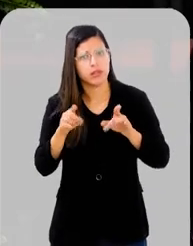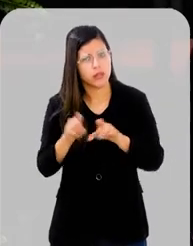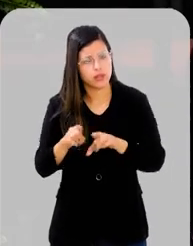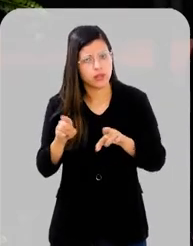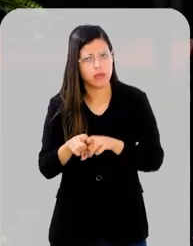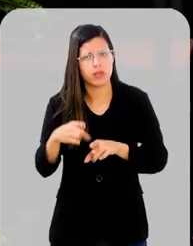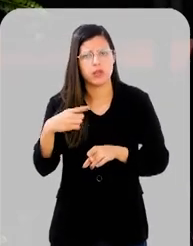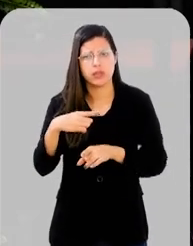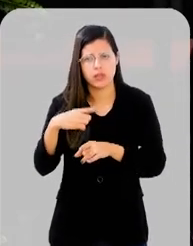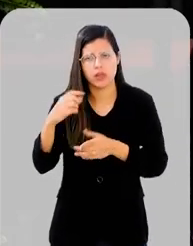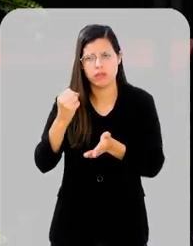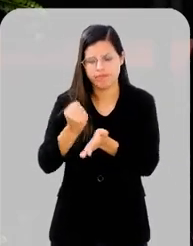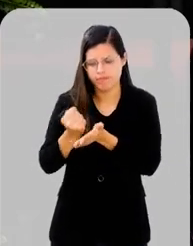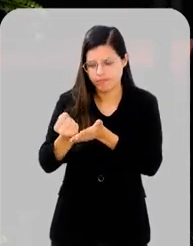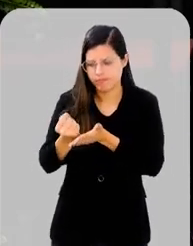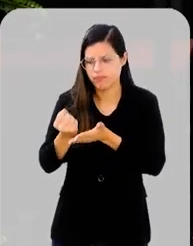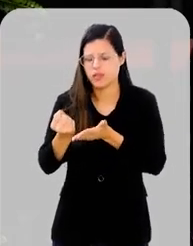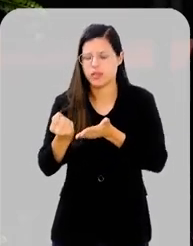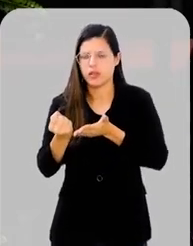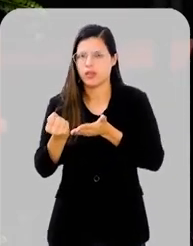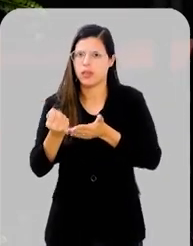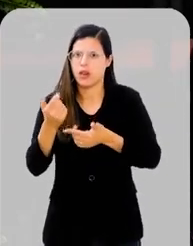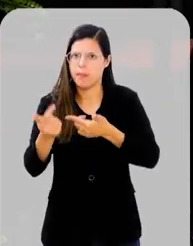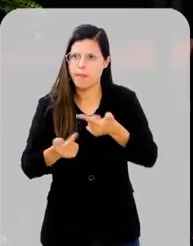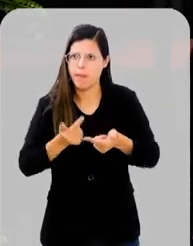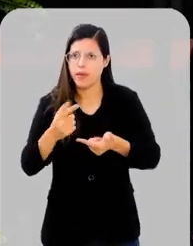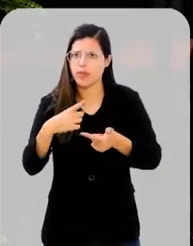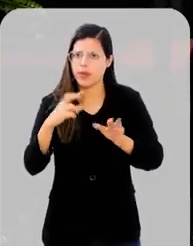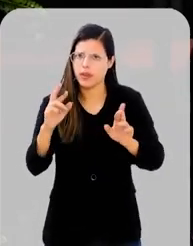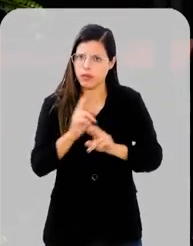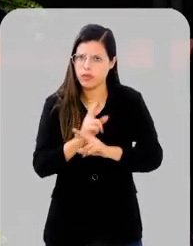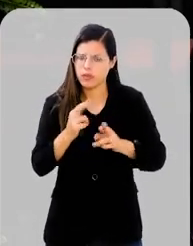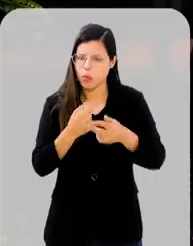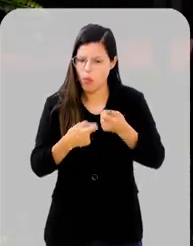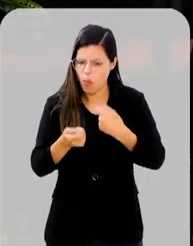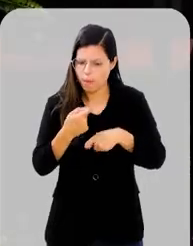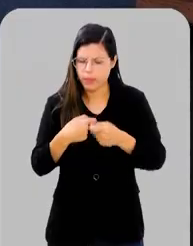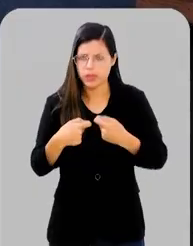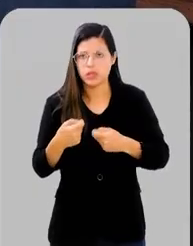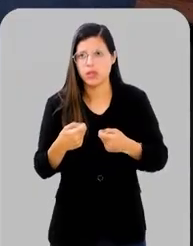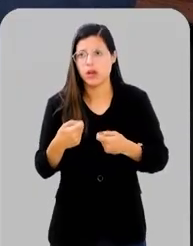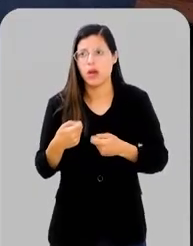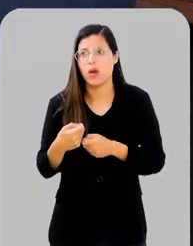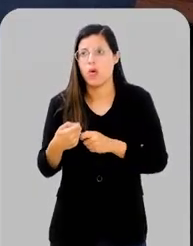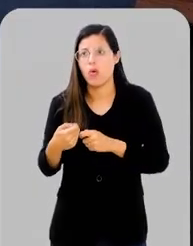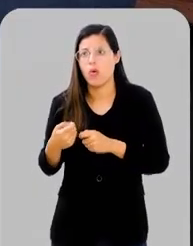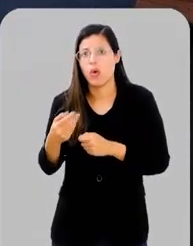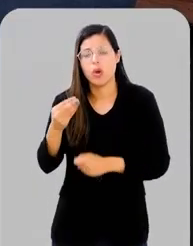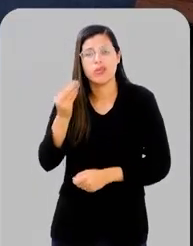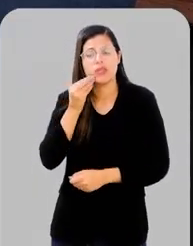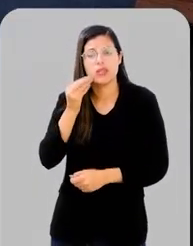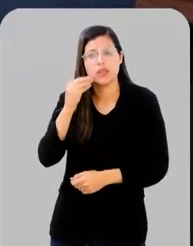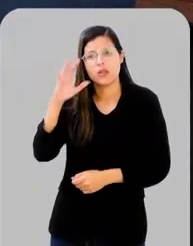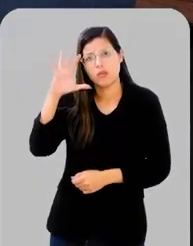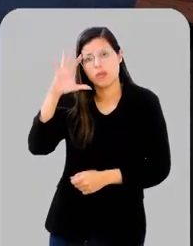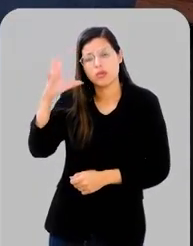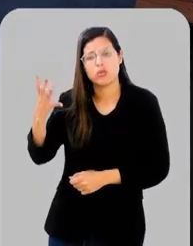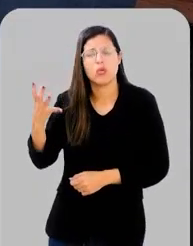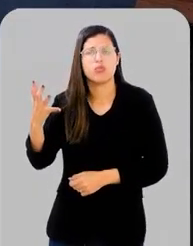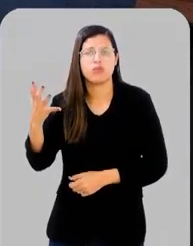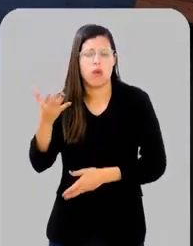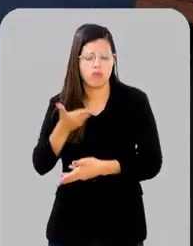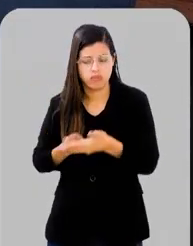que também geram empregos que também T relações comerciais Isto é importante porque buscando um acordo uma p Eu quero uma